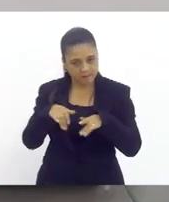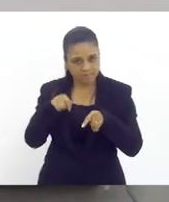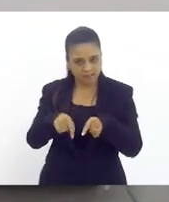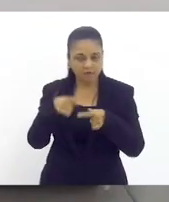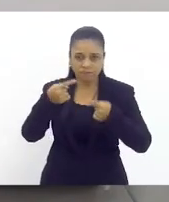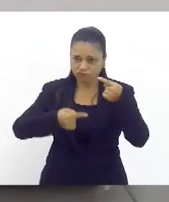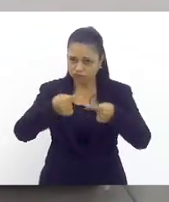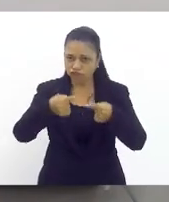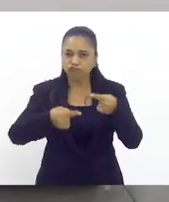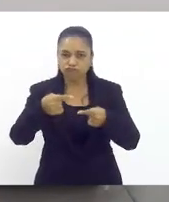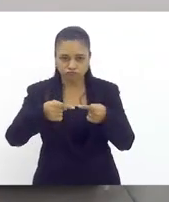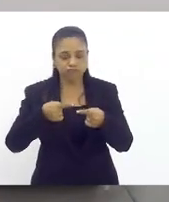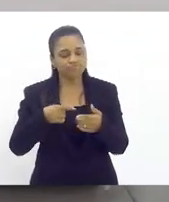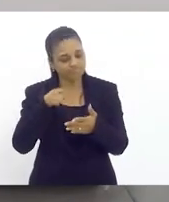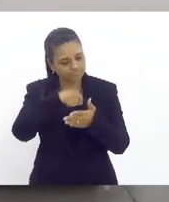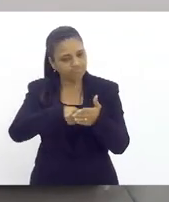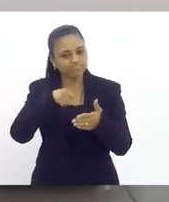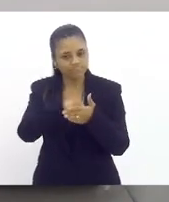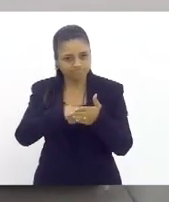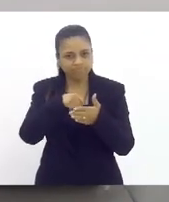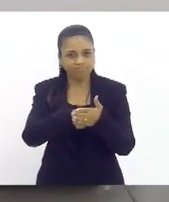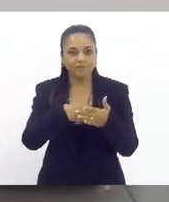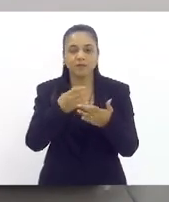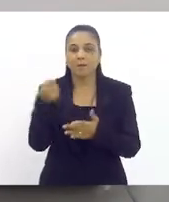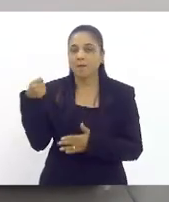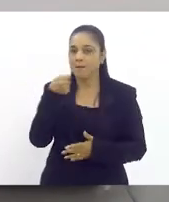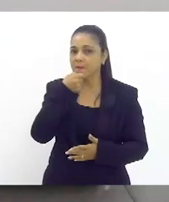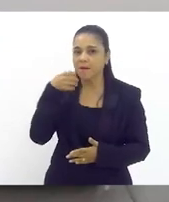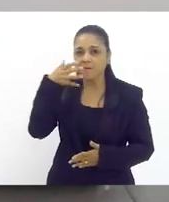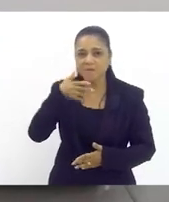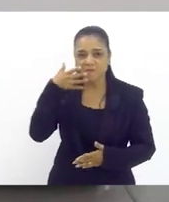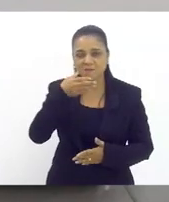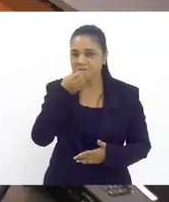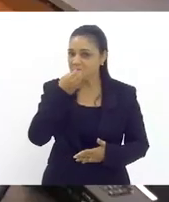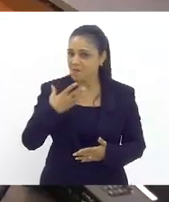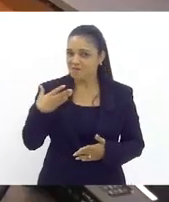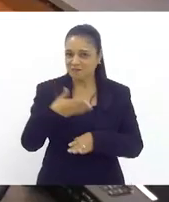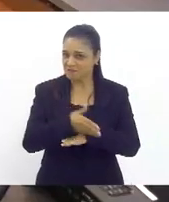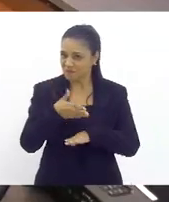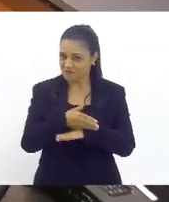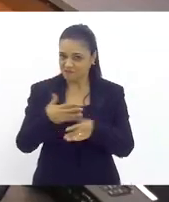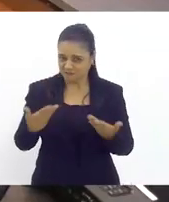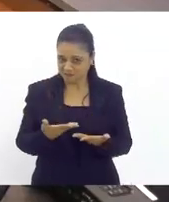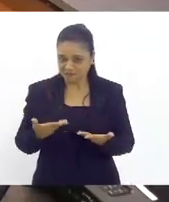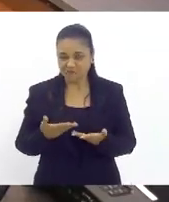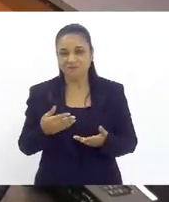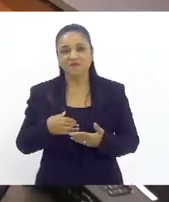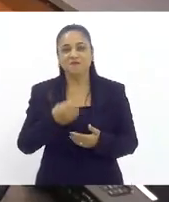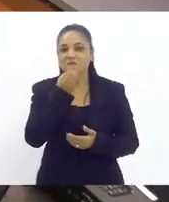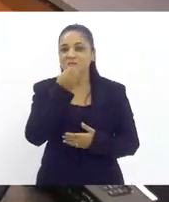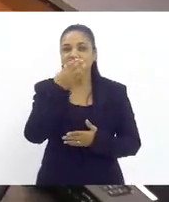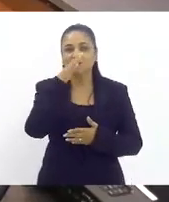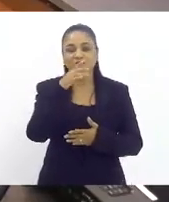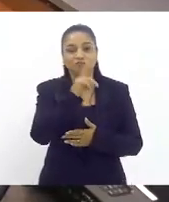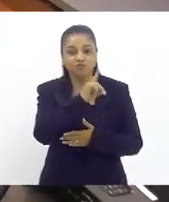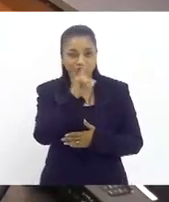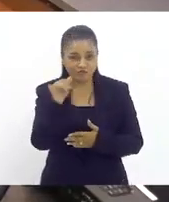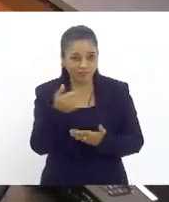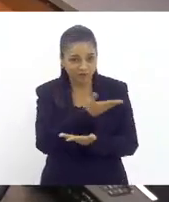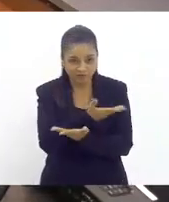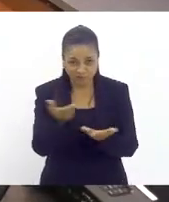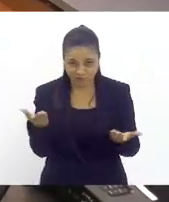vai resistir aqui por favor a palavra é sua Que bom que você tá aqui presente Boa tarde a todos